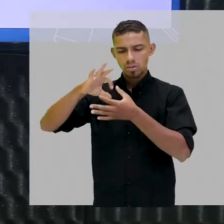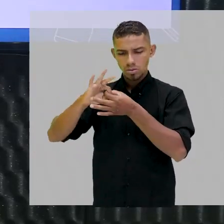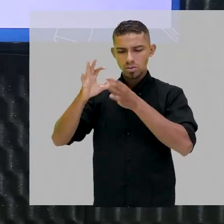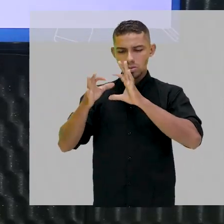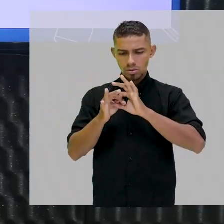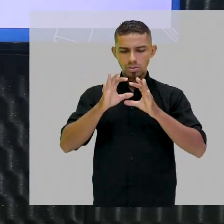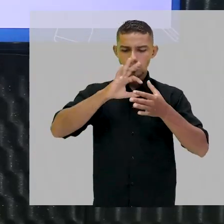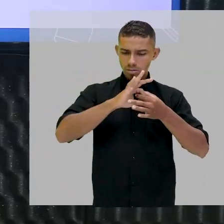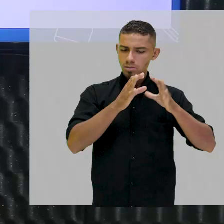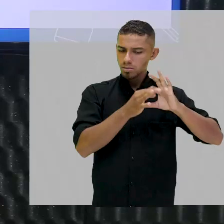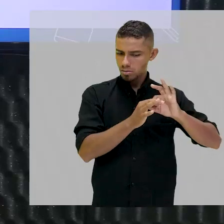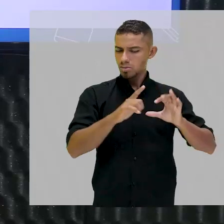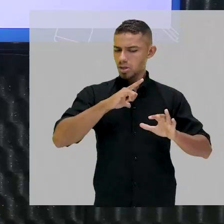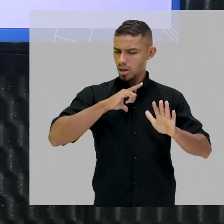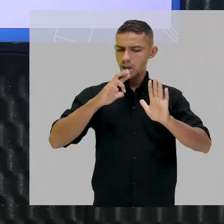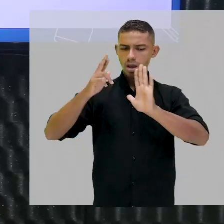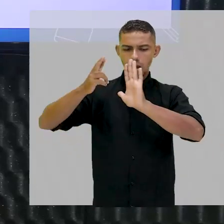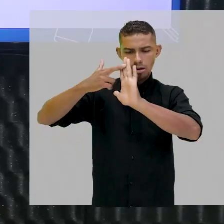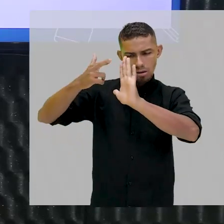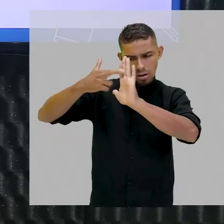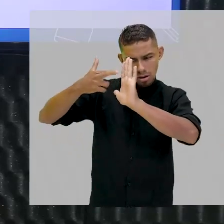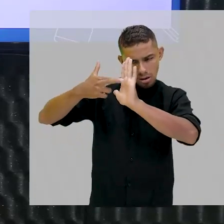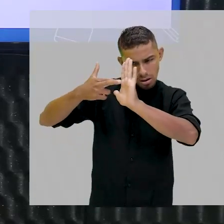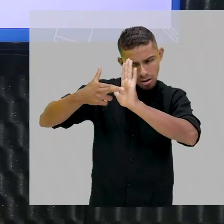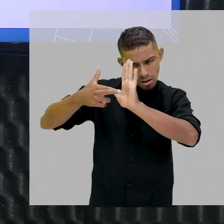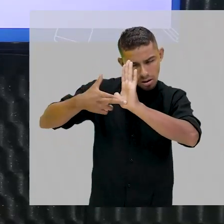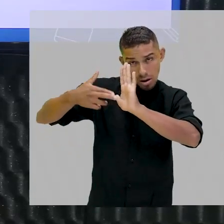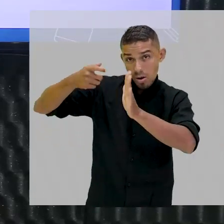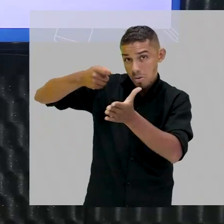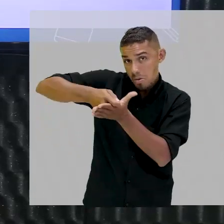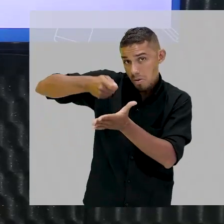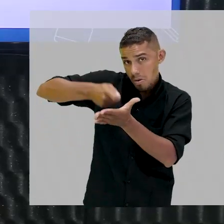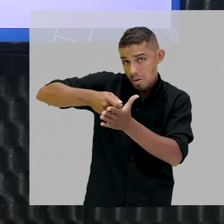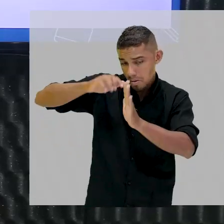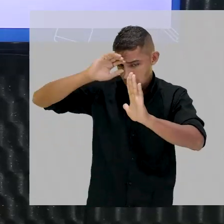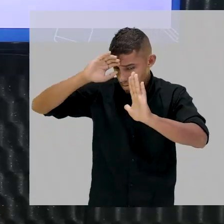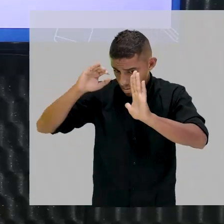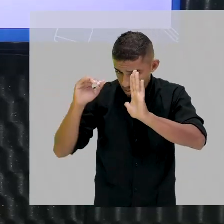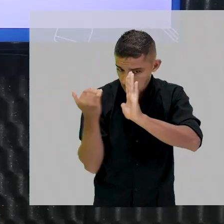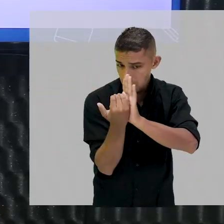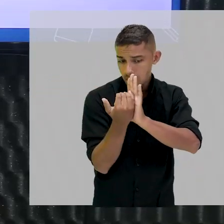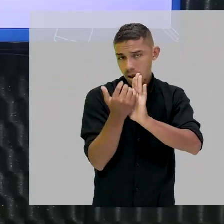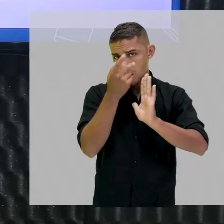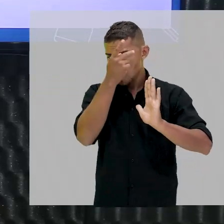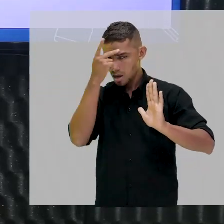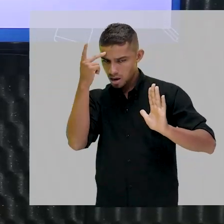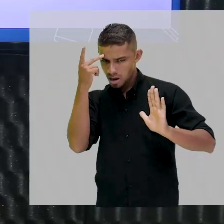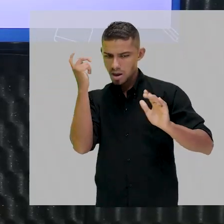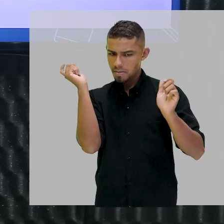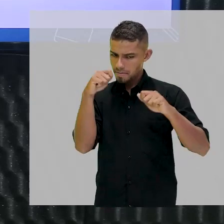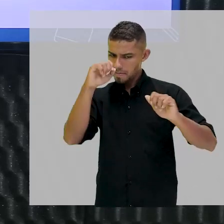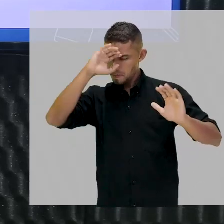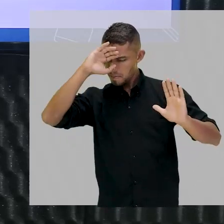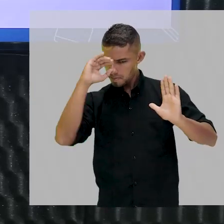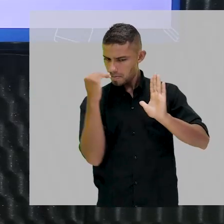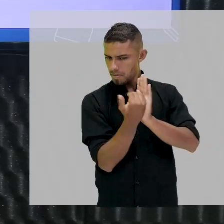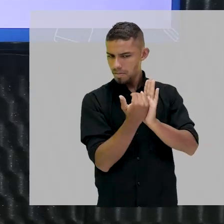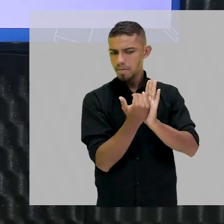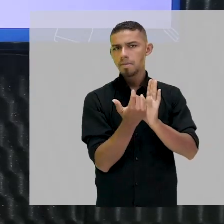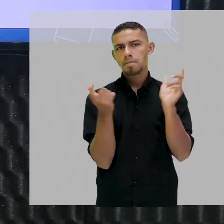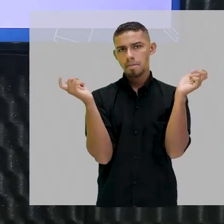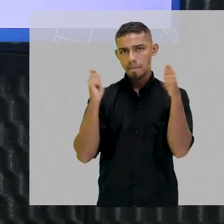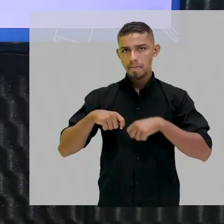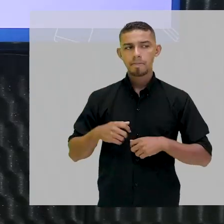uma série de regras que serão rígidas, que os atletas devem cumprir,